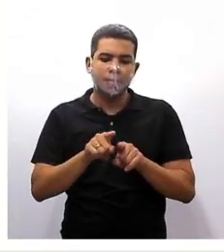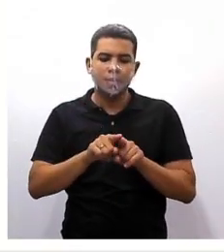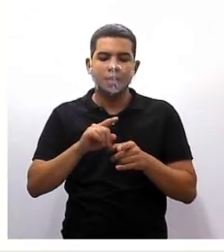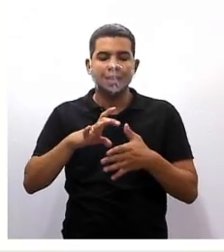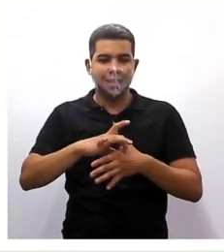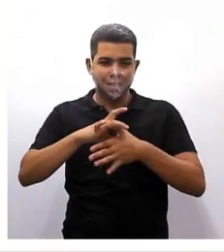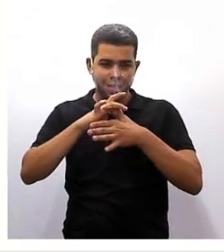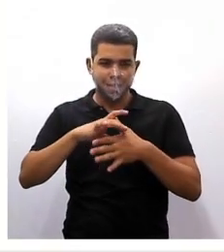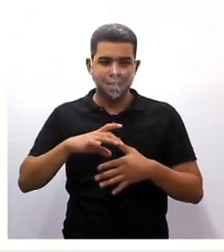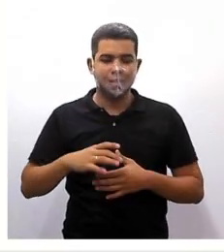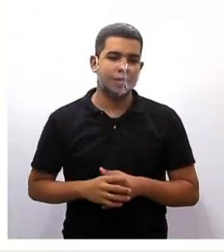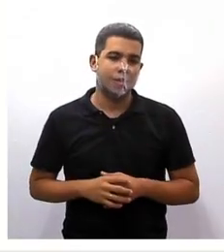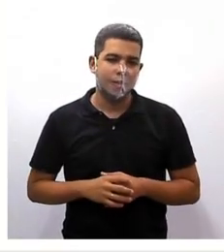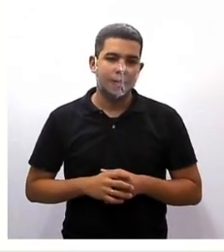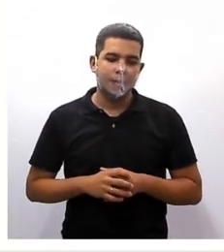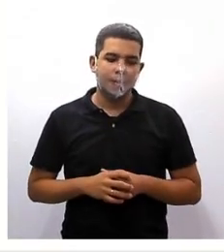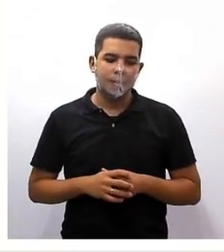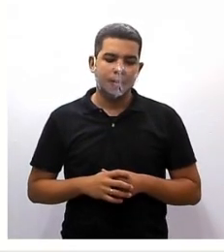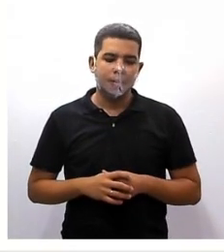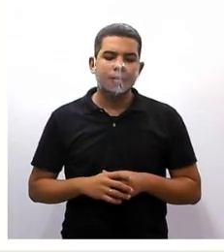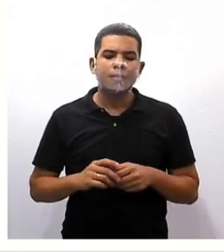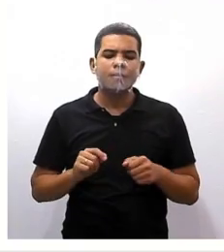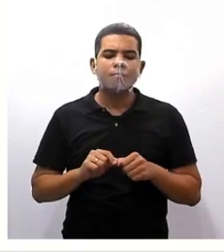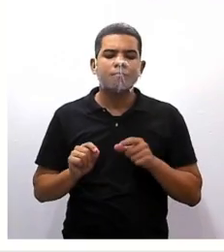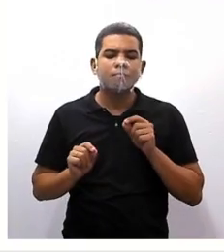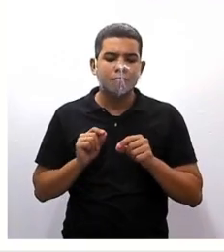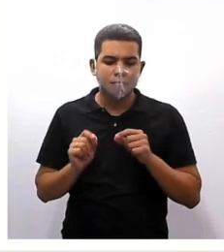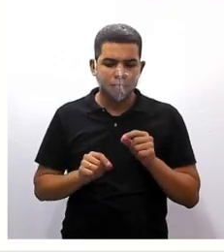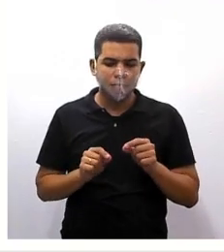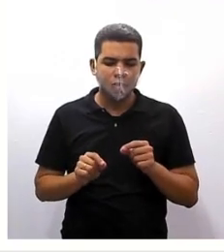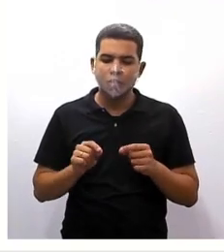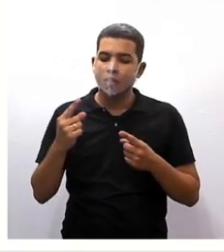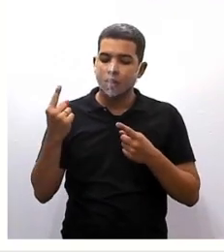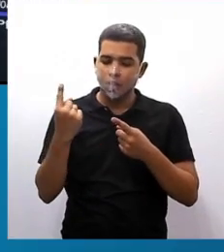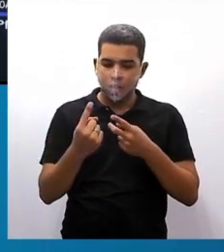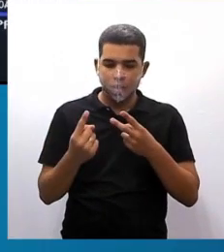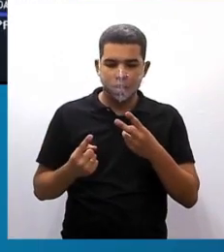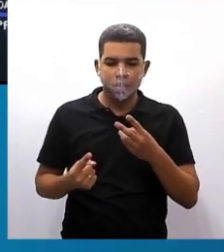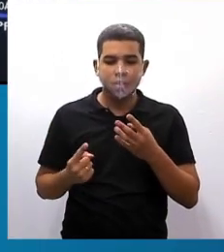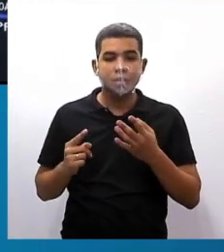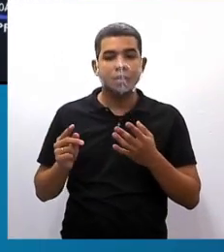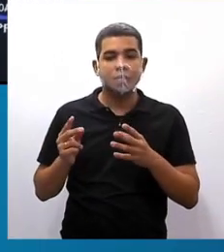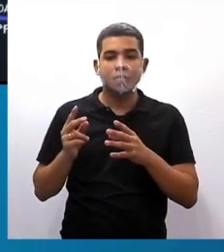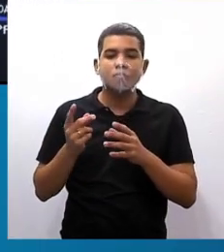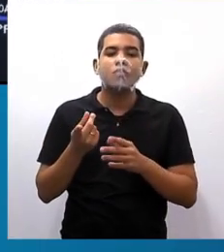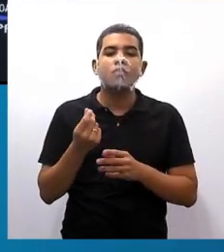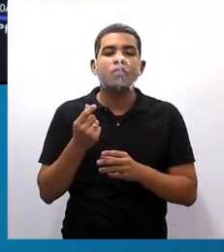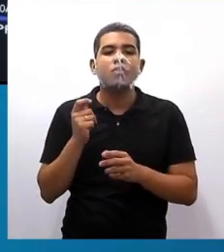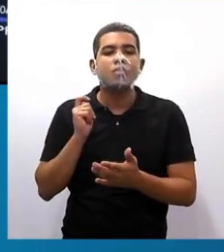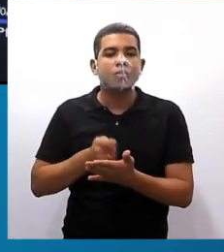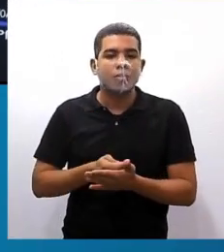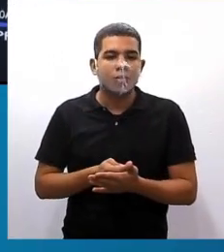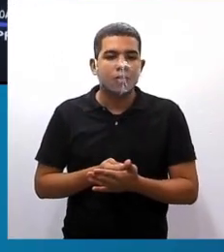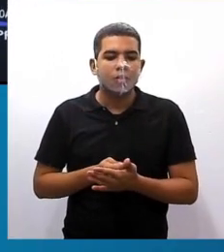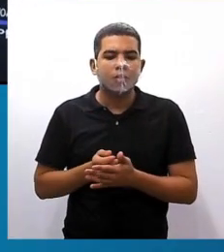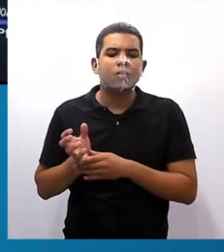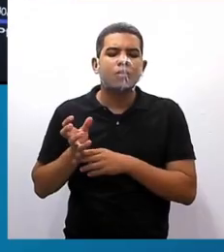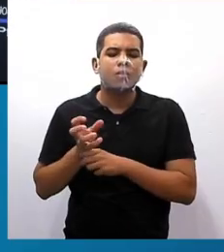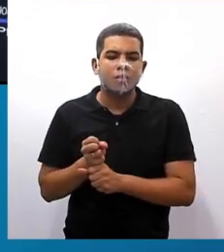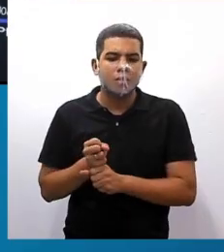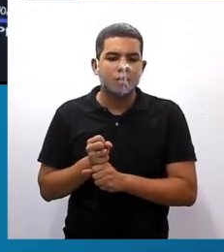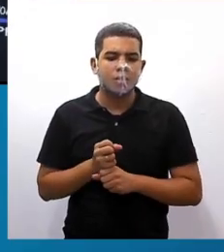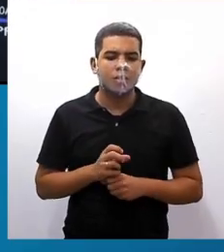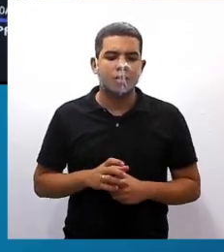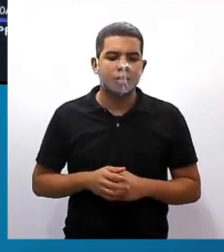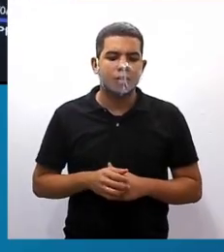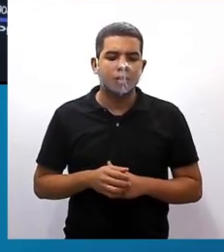alcatra. Beleza. E agora, vou fazer o quê? O valor de cada. 4 kg de arroz. Então, dá quanto 4 kg de